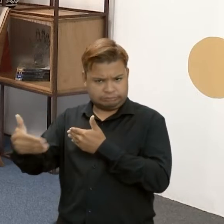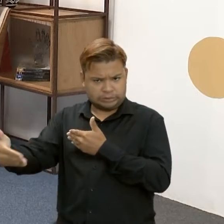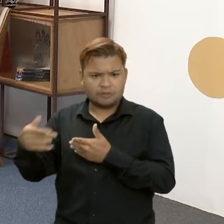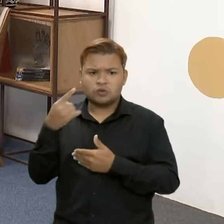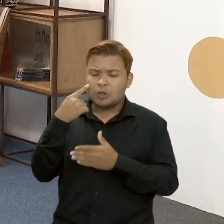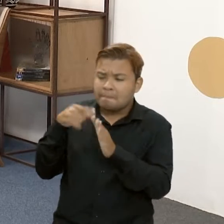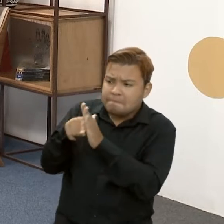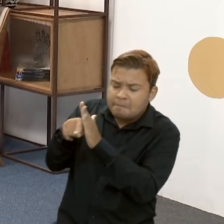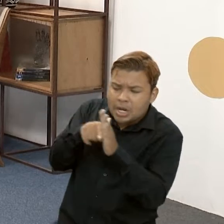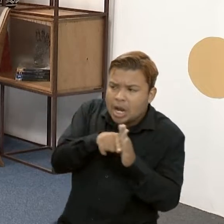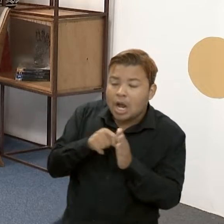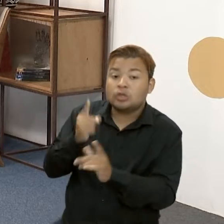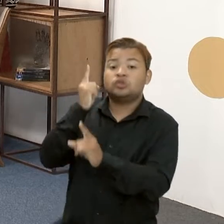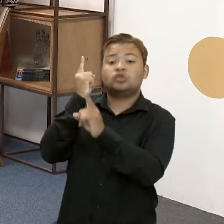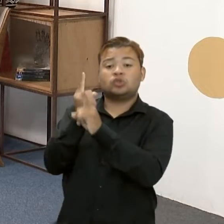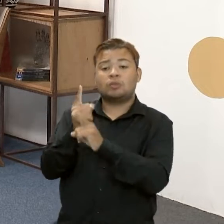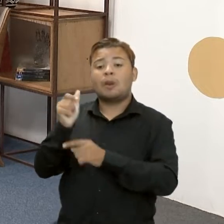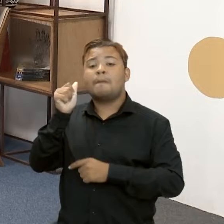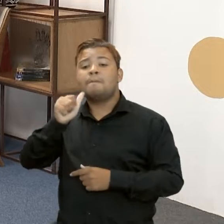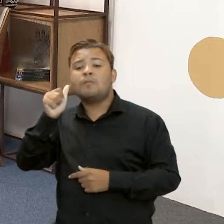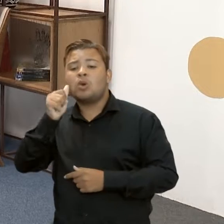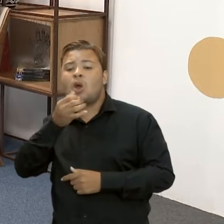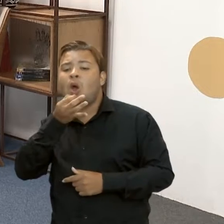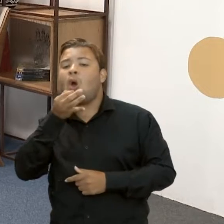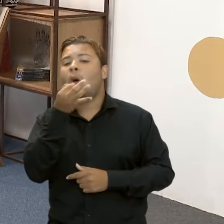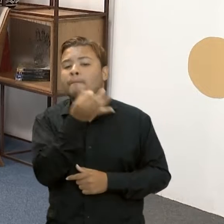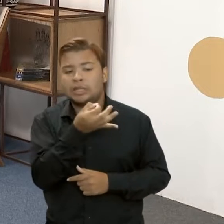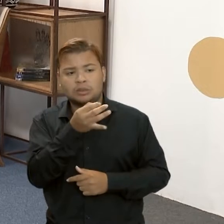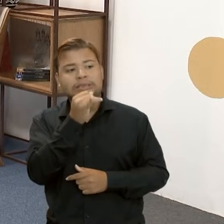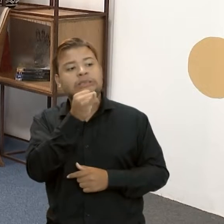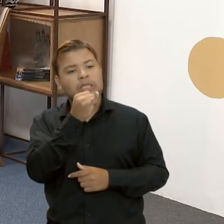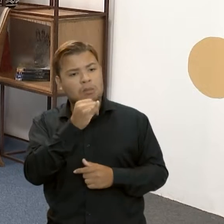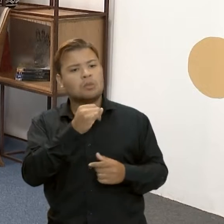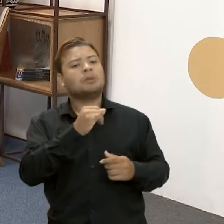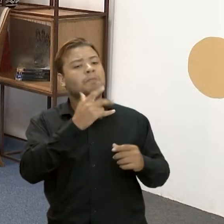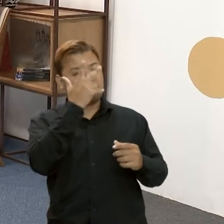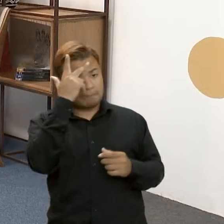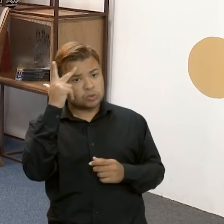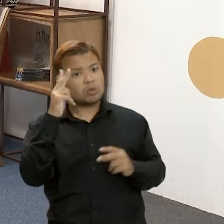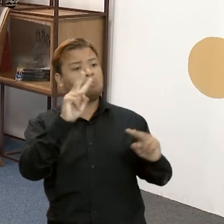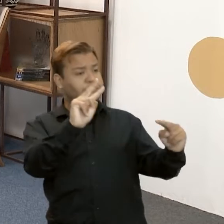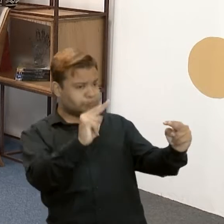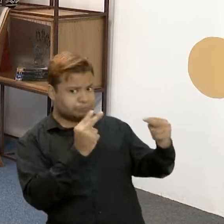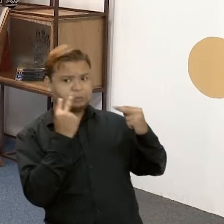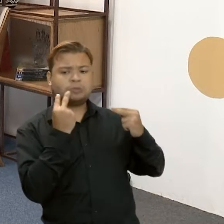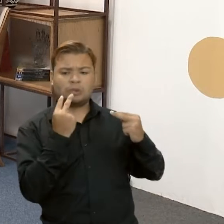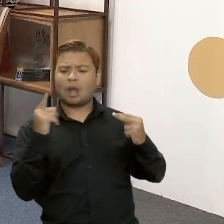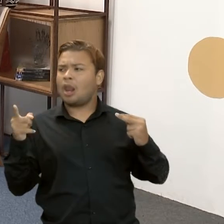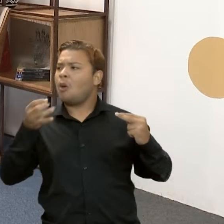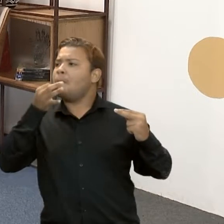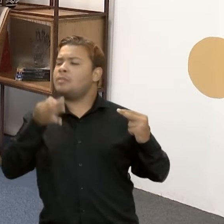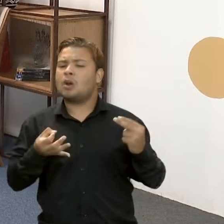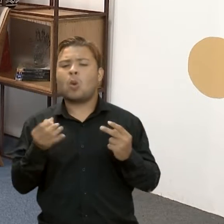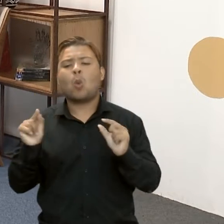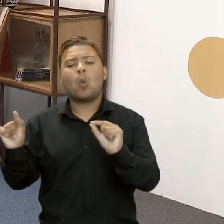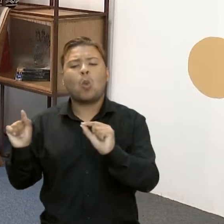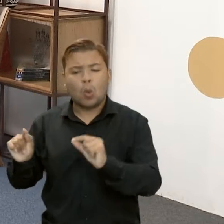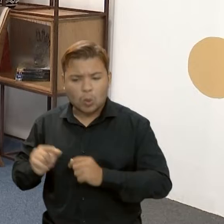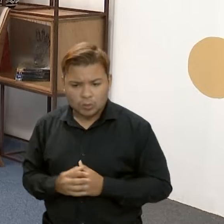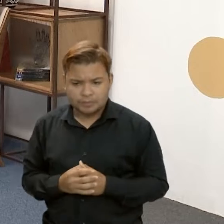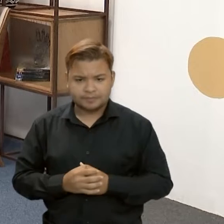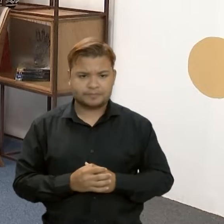encontraram sobre essa opinião dela mesma, sobre esse reconhecimento que veio nessa fase da vida? A